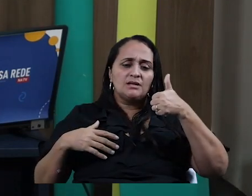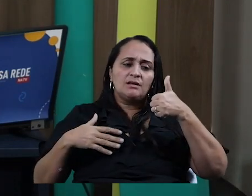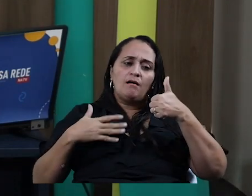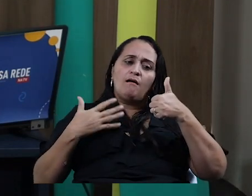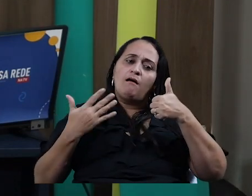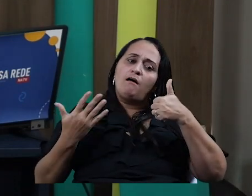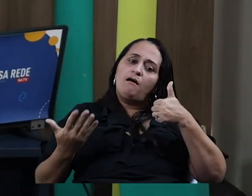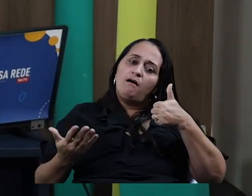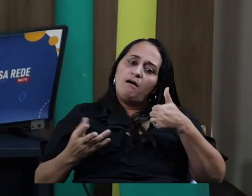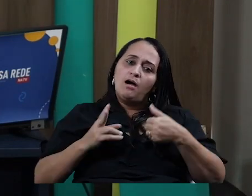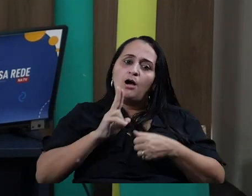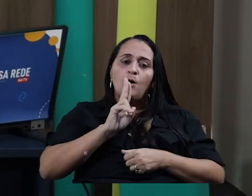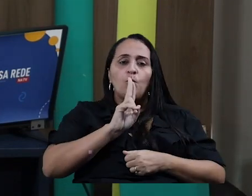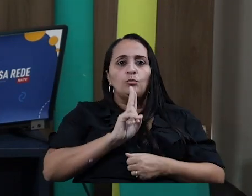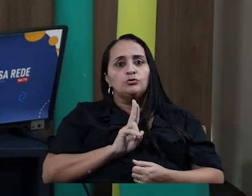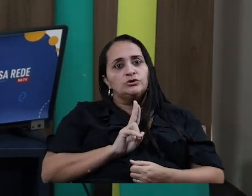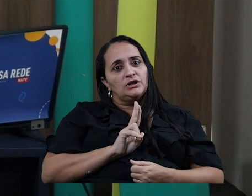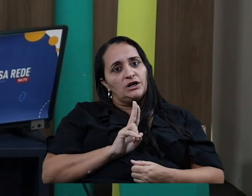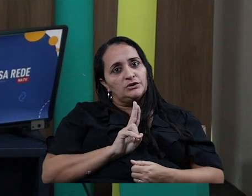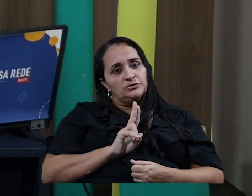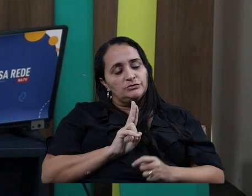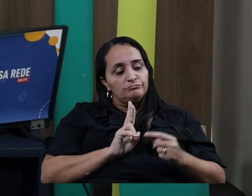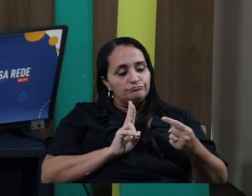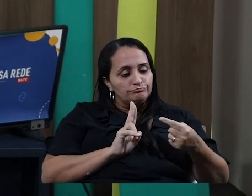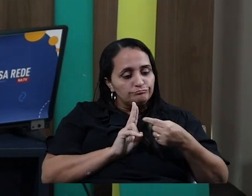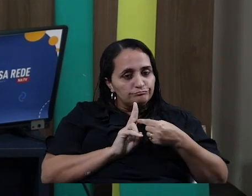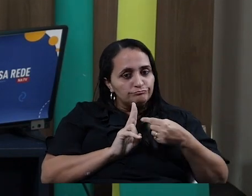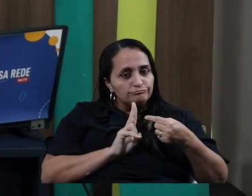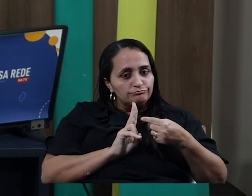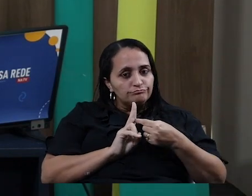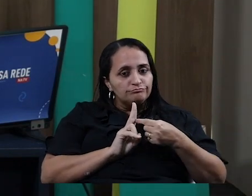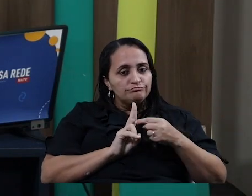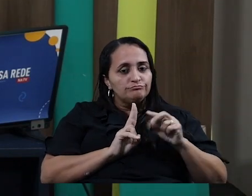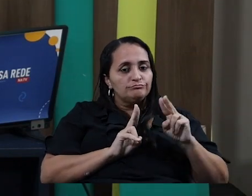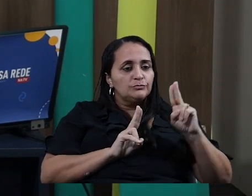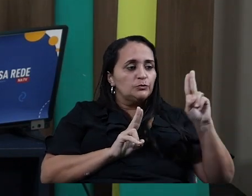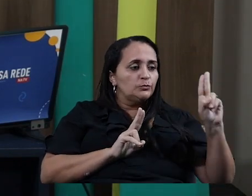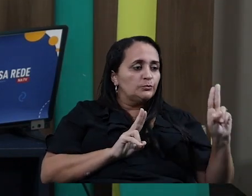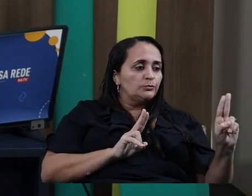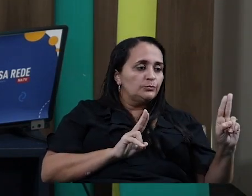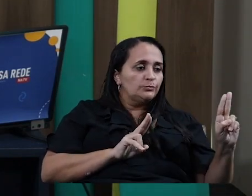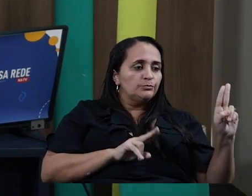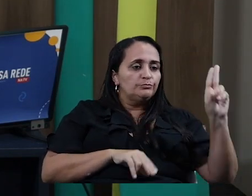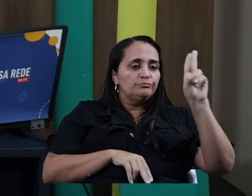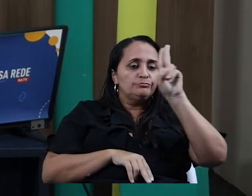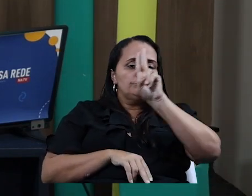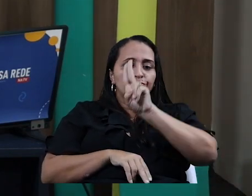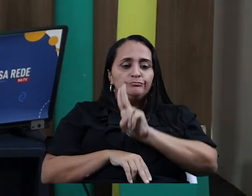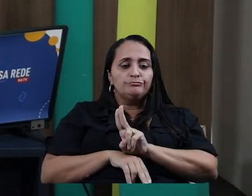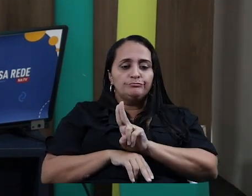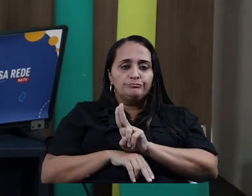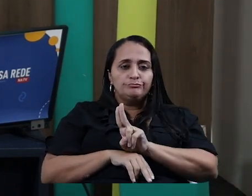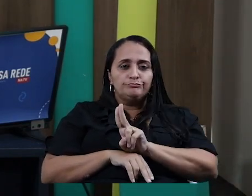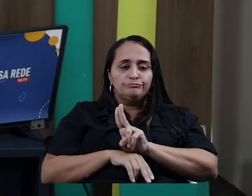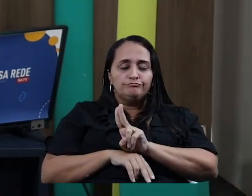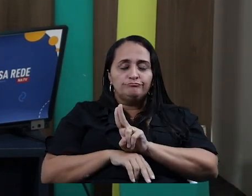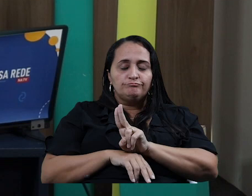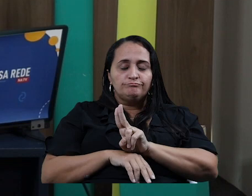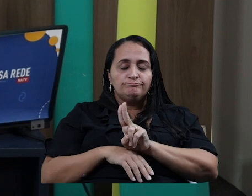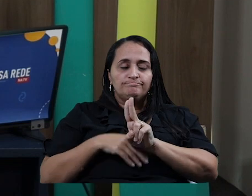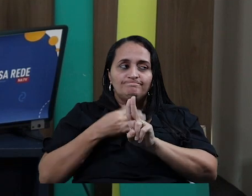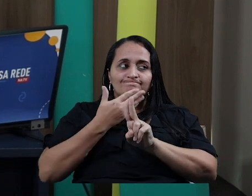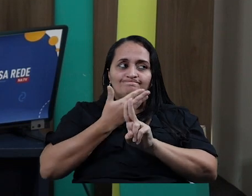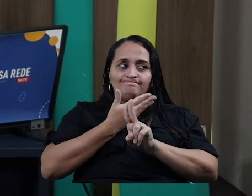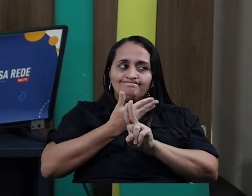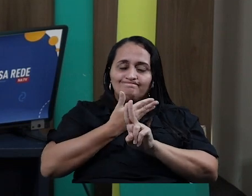ser unidade. Ó, esse U aqui, ele tinha que vir para cá. Então, aqui não é só